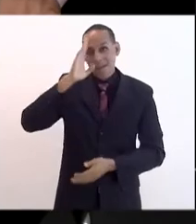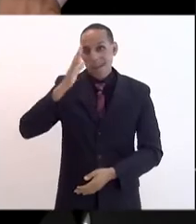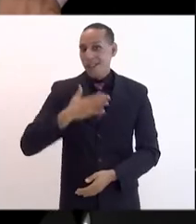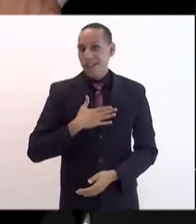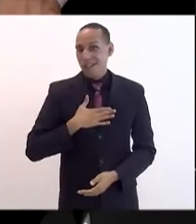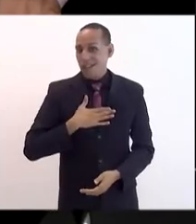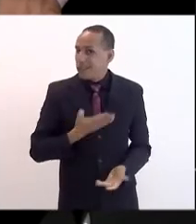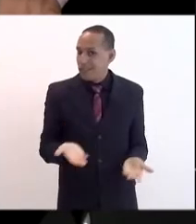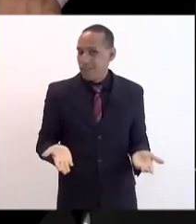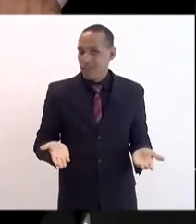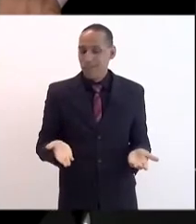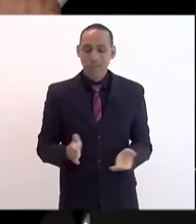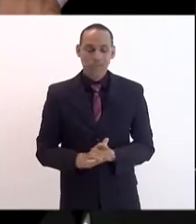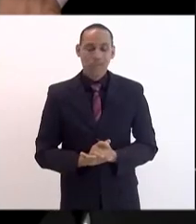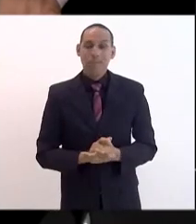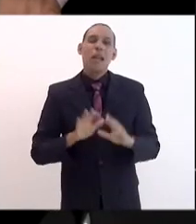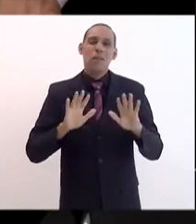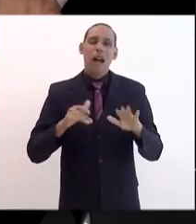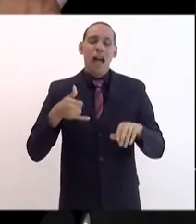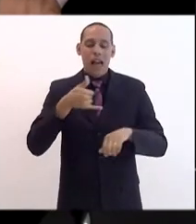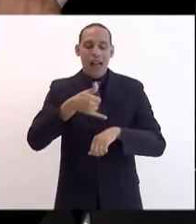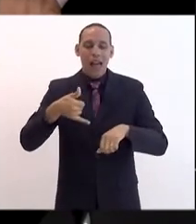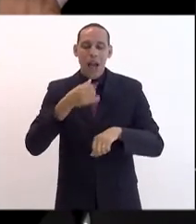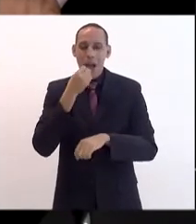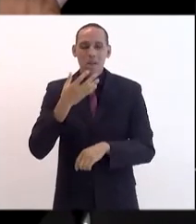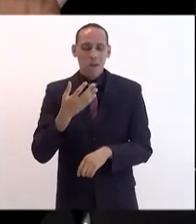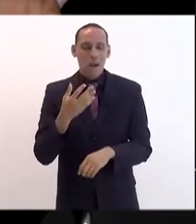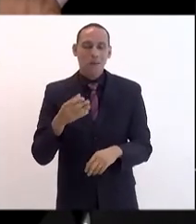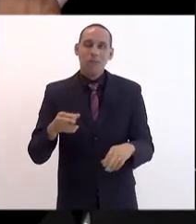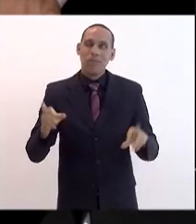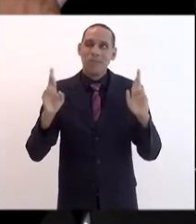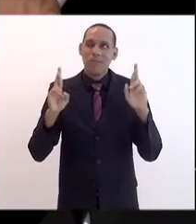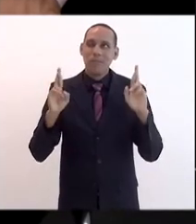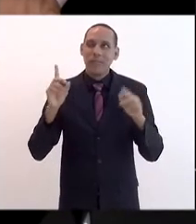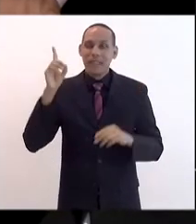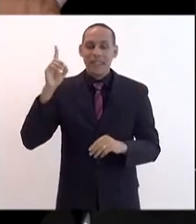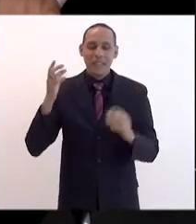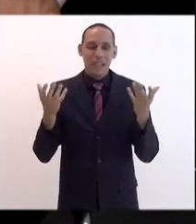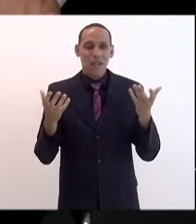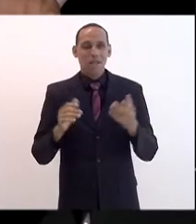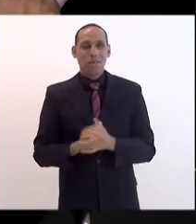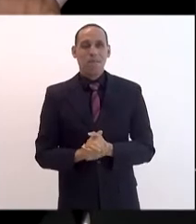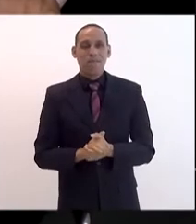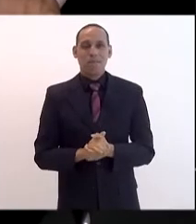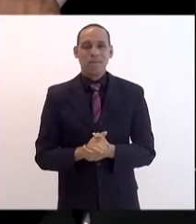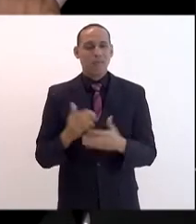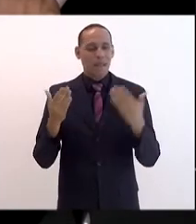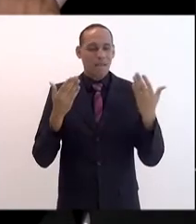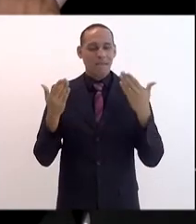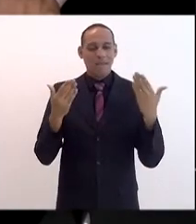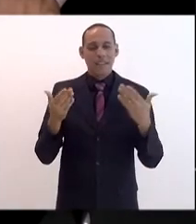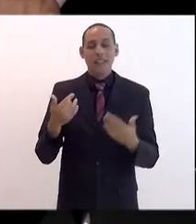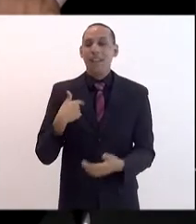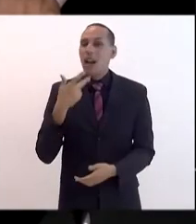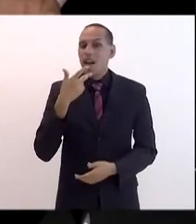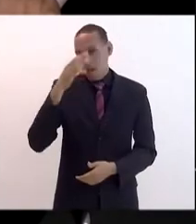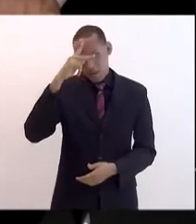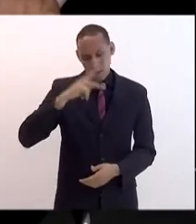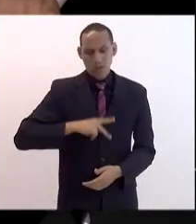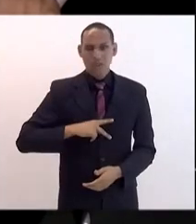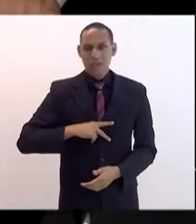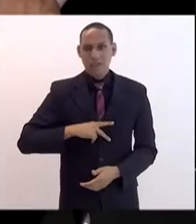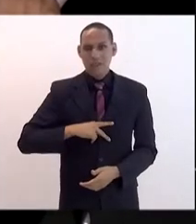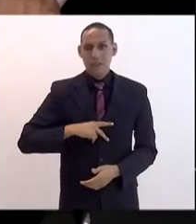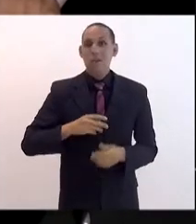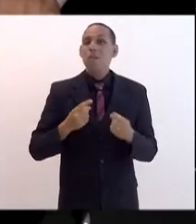principalmente, mas vai ser um bom azeite, se Deus quiser. Eu estou falando de mim, tá? Para não dar direito de